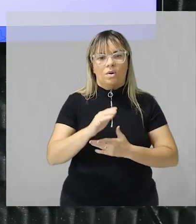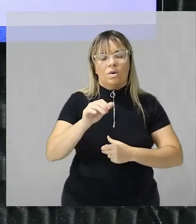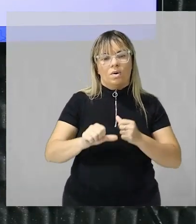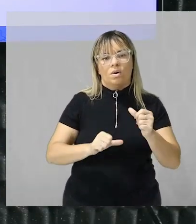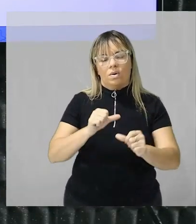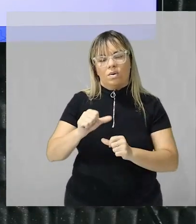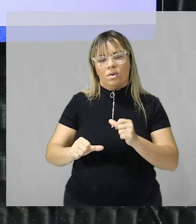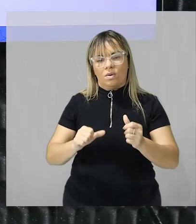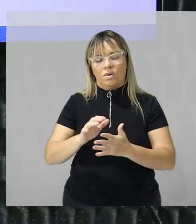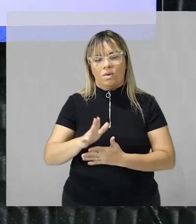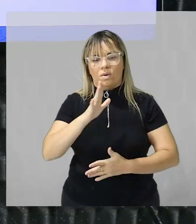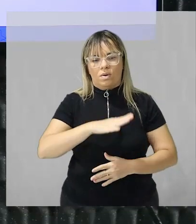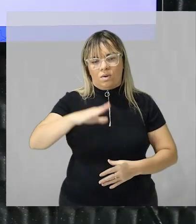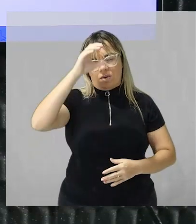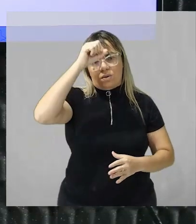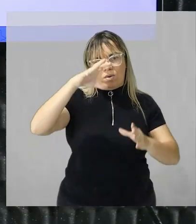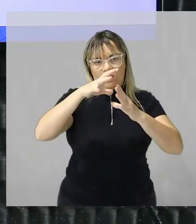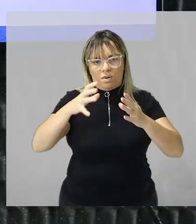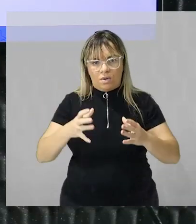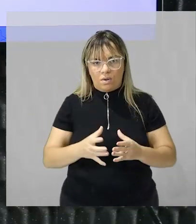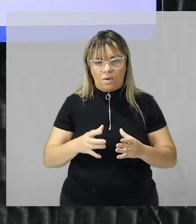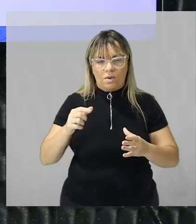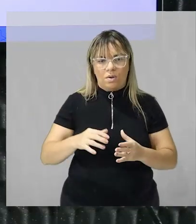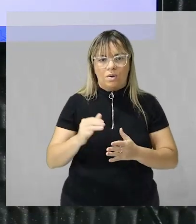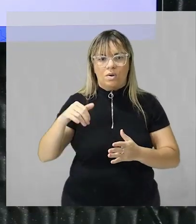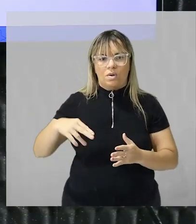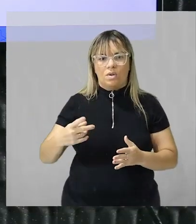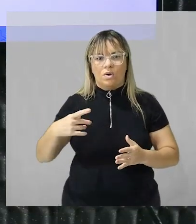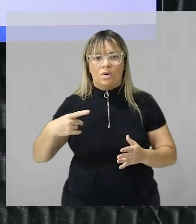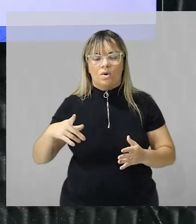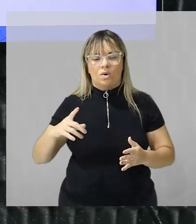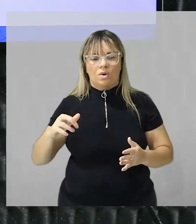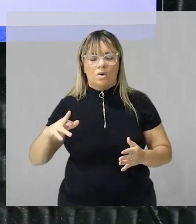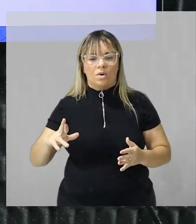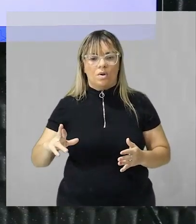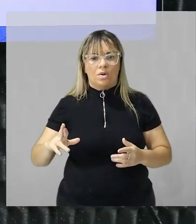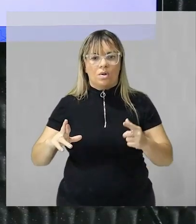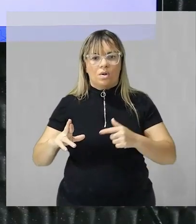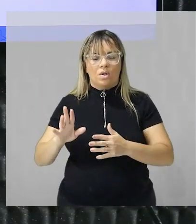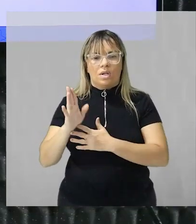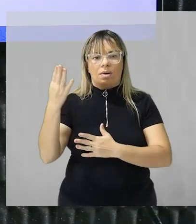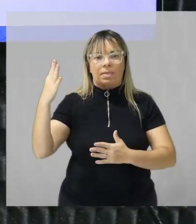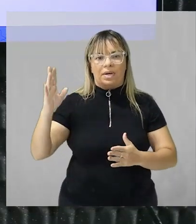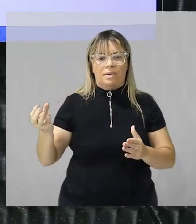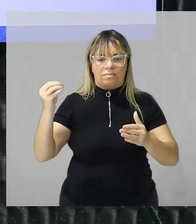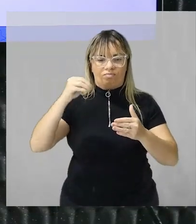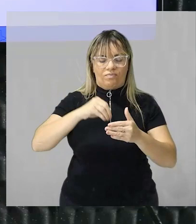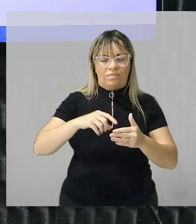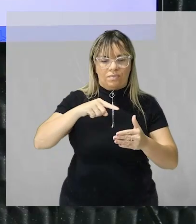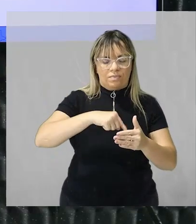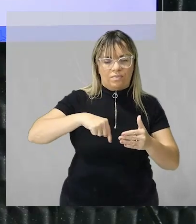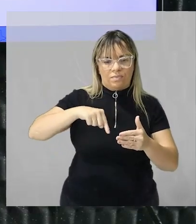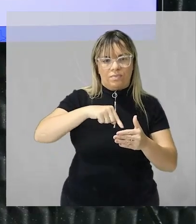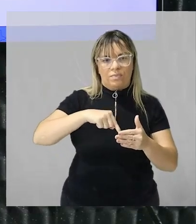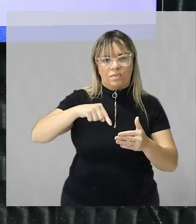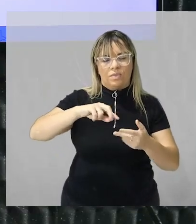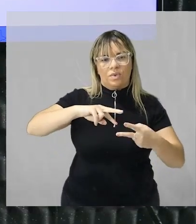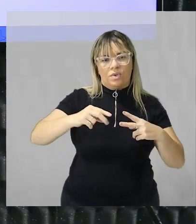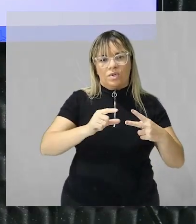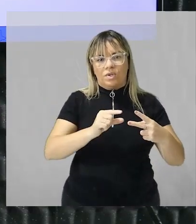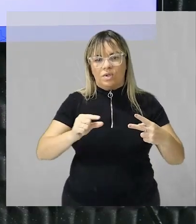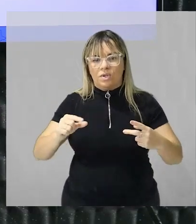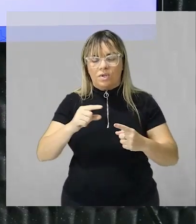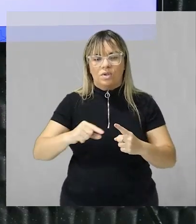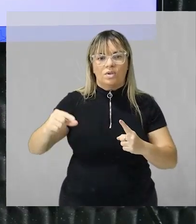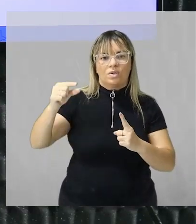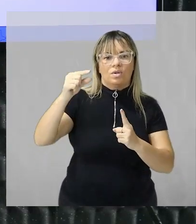a inocular ou incorporar ao material genético das bactérias genes tipicamente